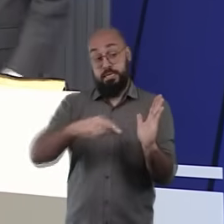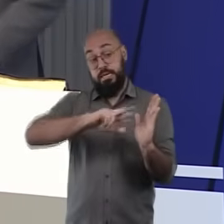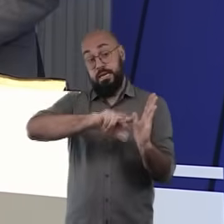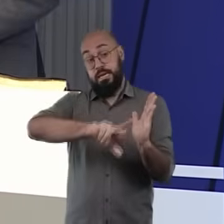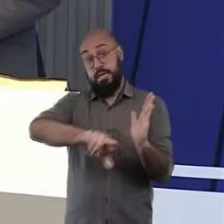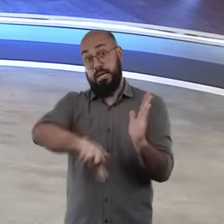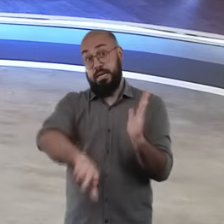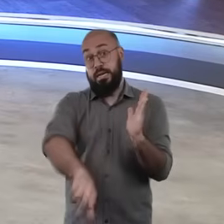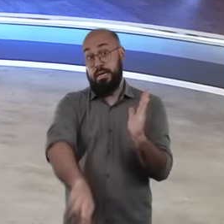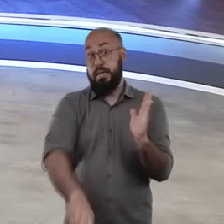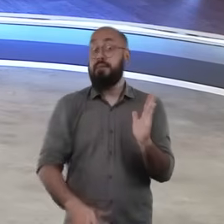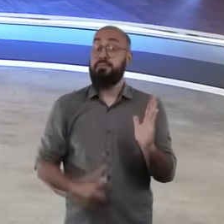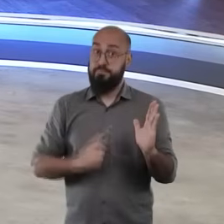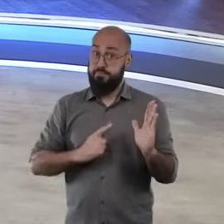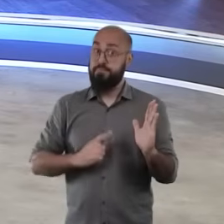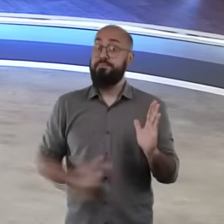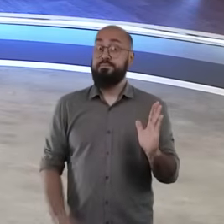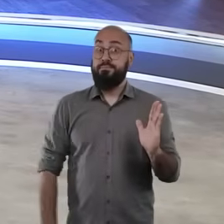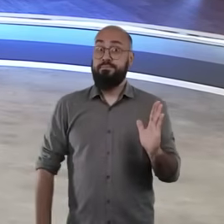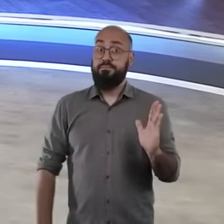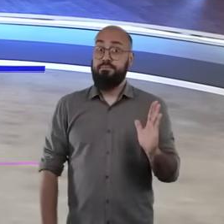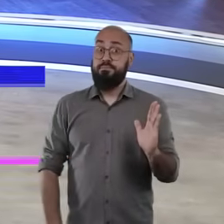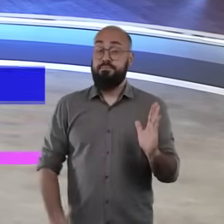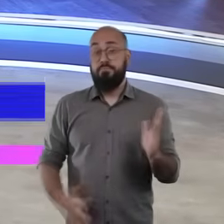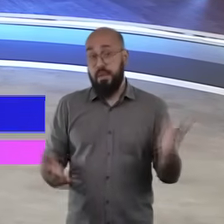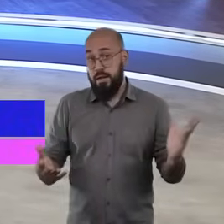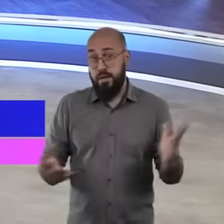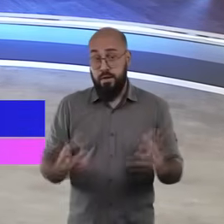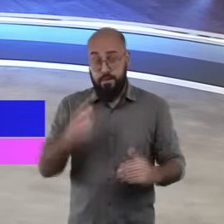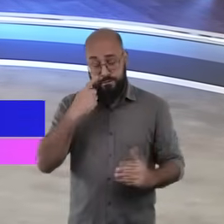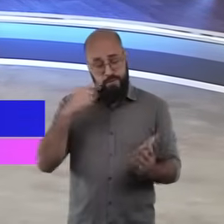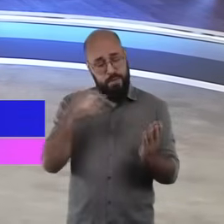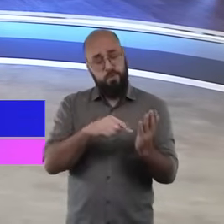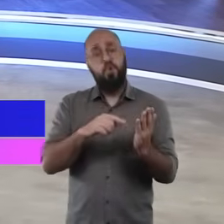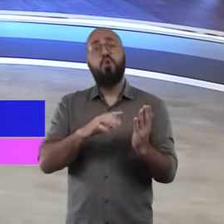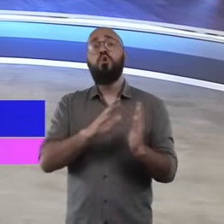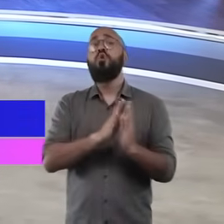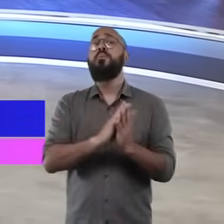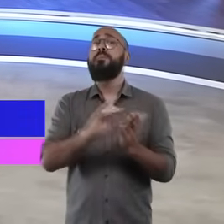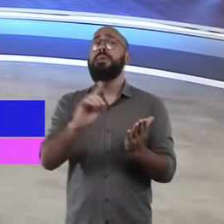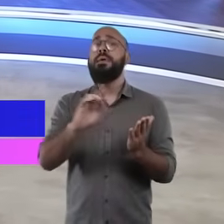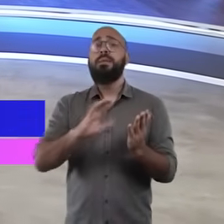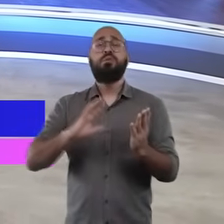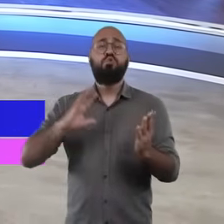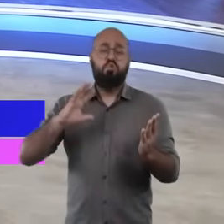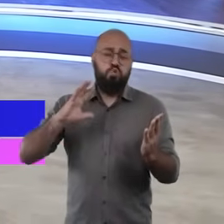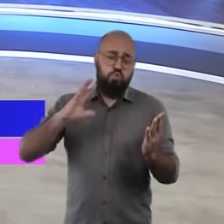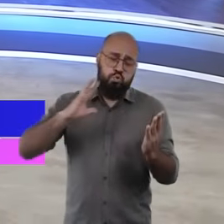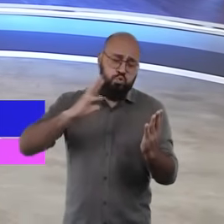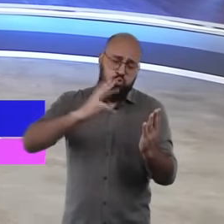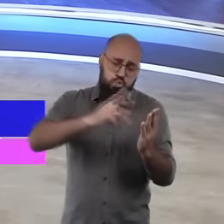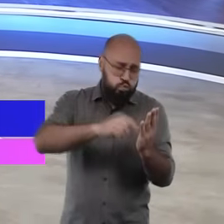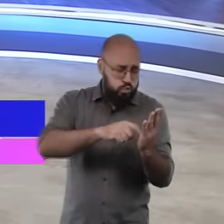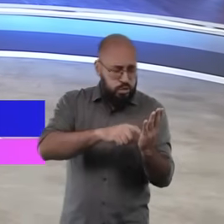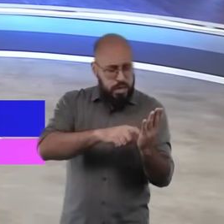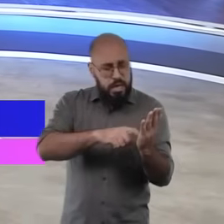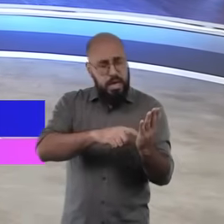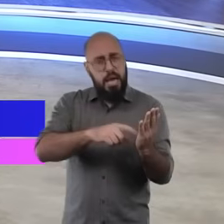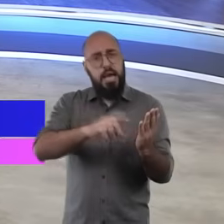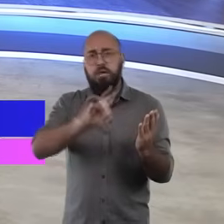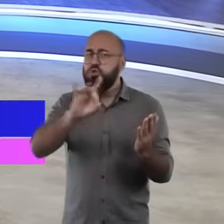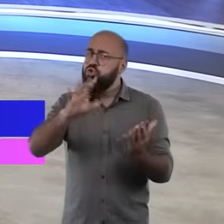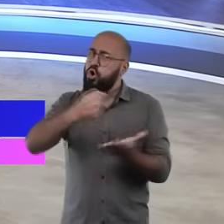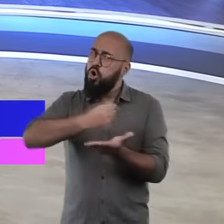bíblicos. Quando olhamos para toda a Bíblia, vamos perceber que não é apenas o